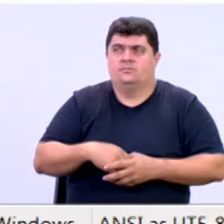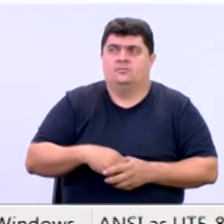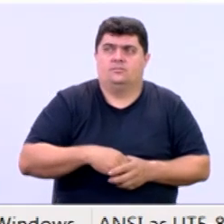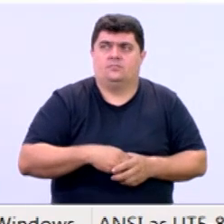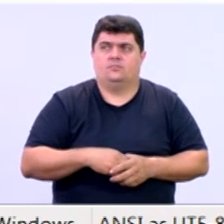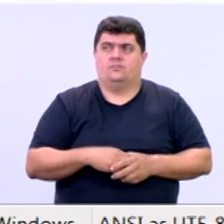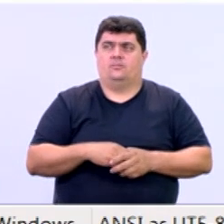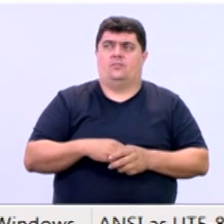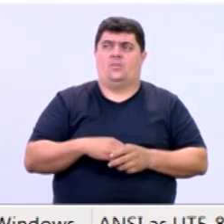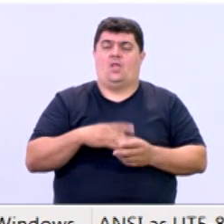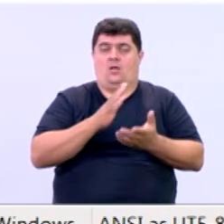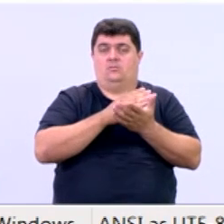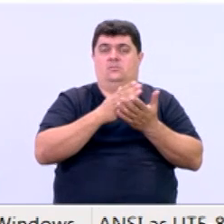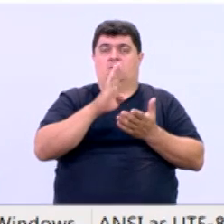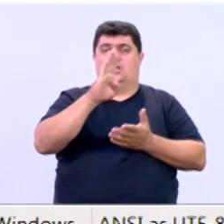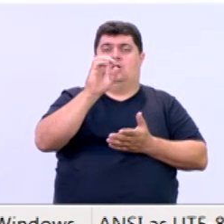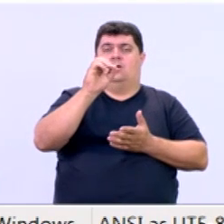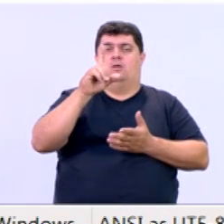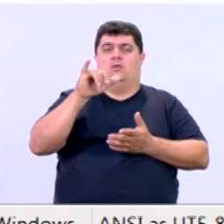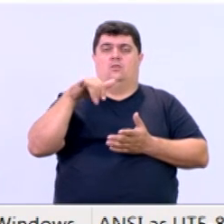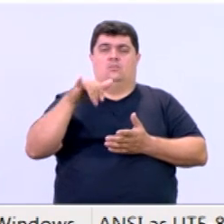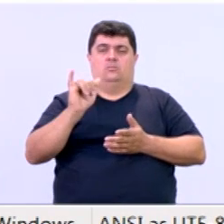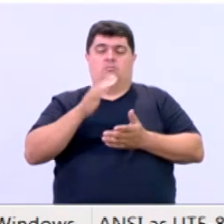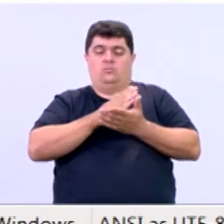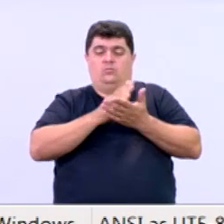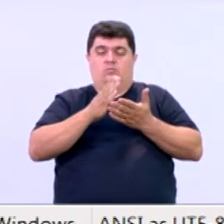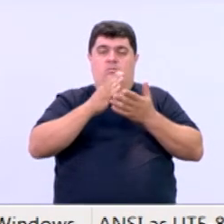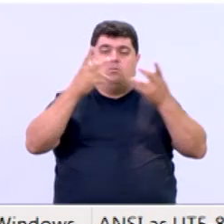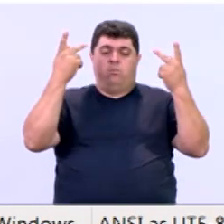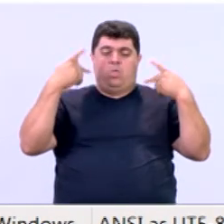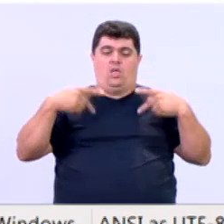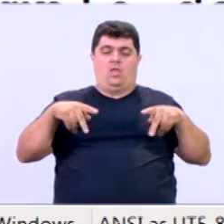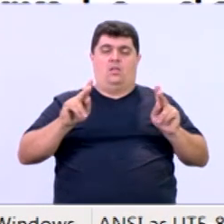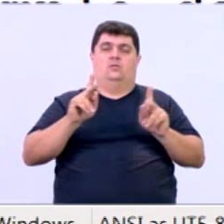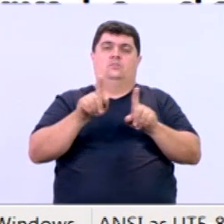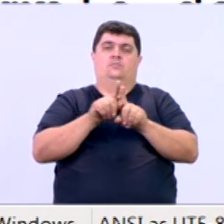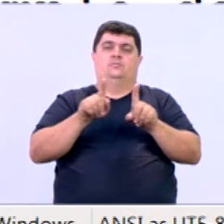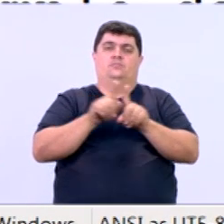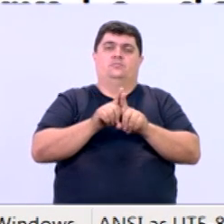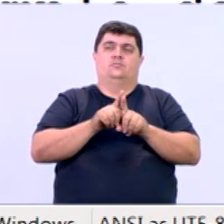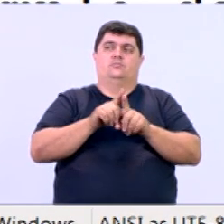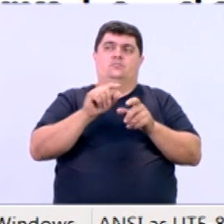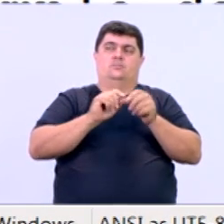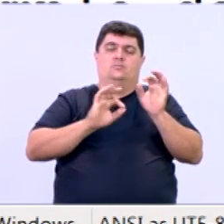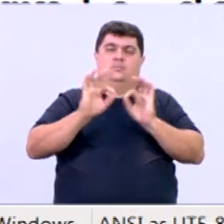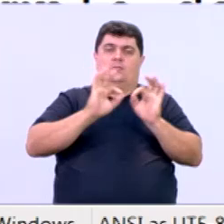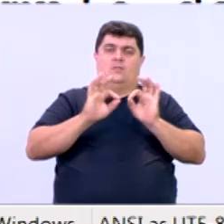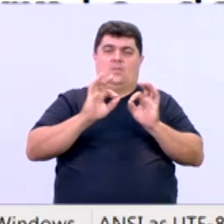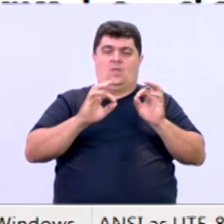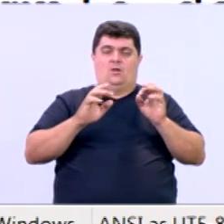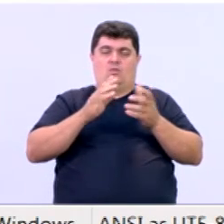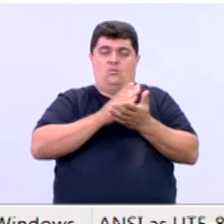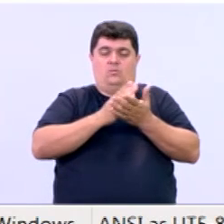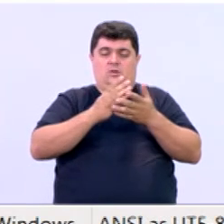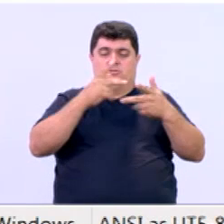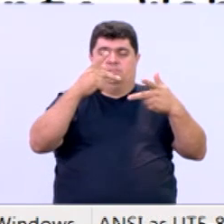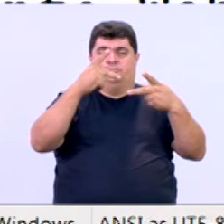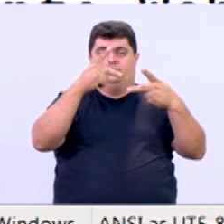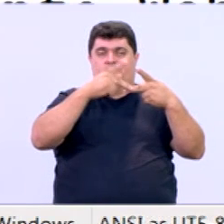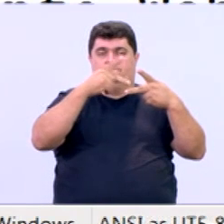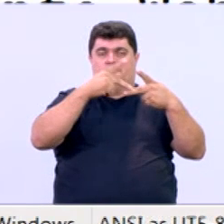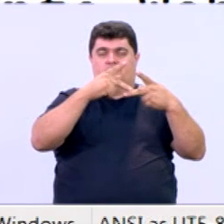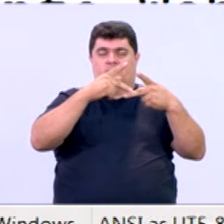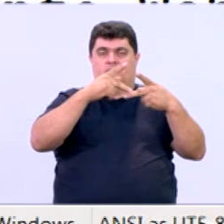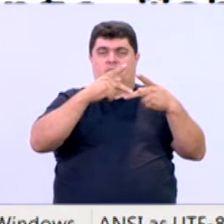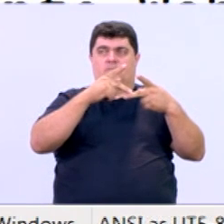e aqui começa o nosso corpo. Nosso corpo é composto do quê? De um parágrafo,